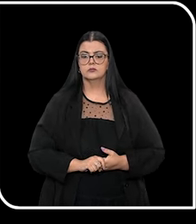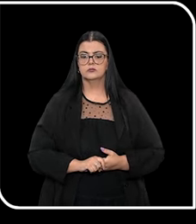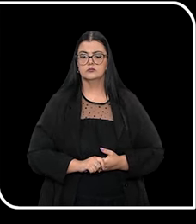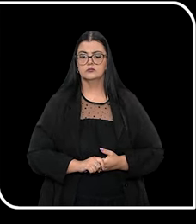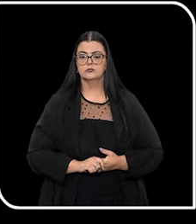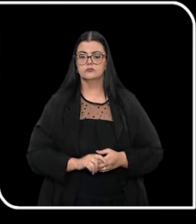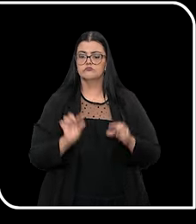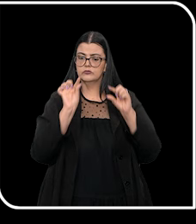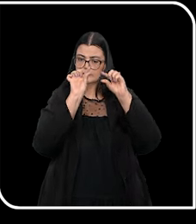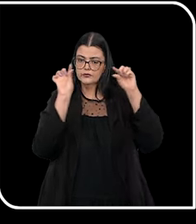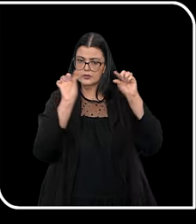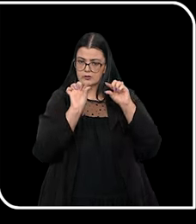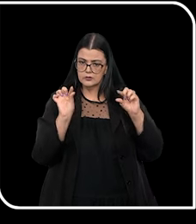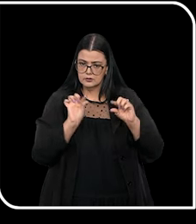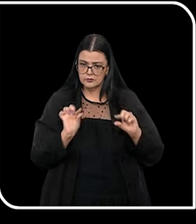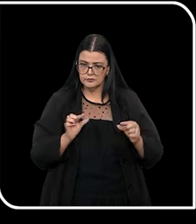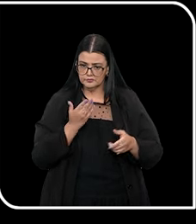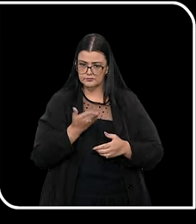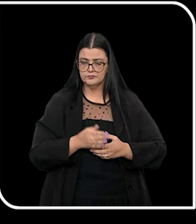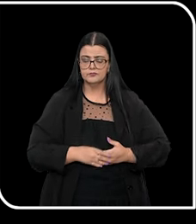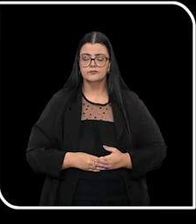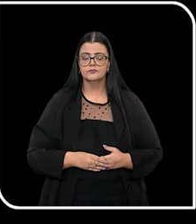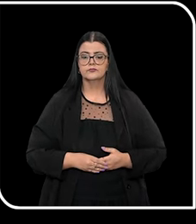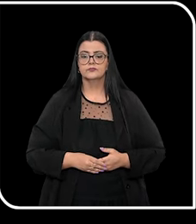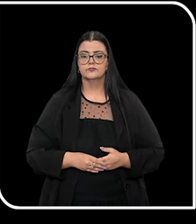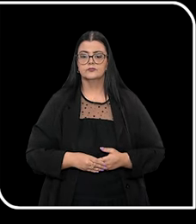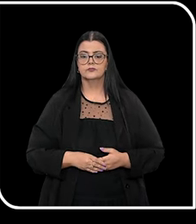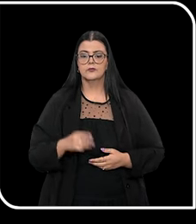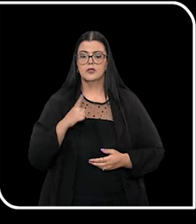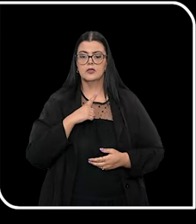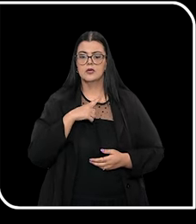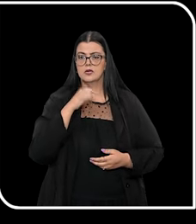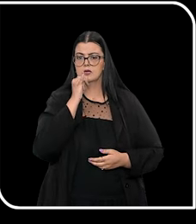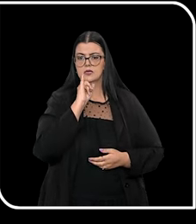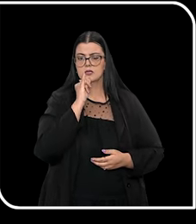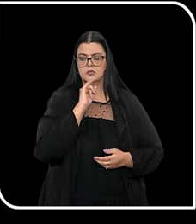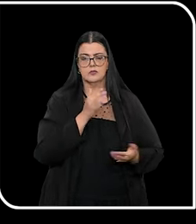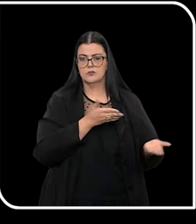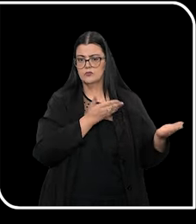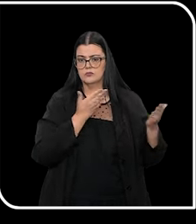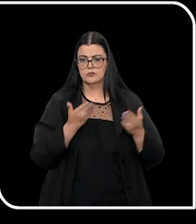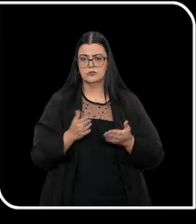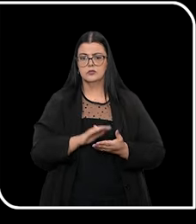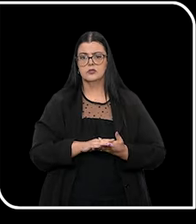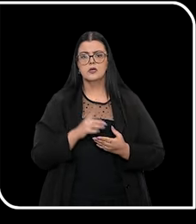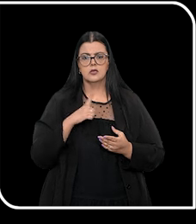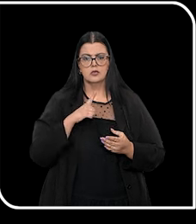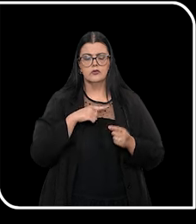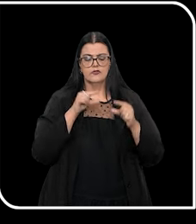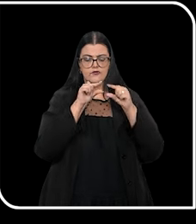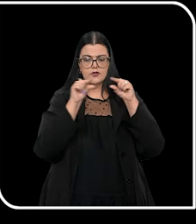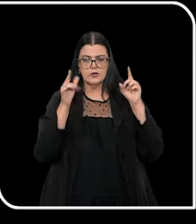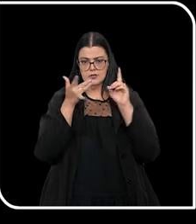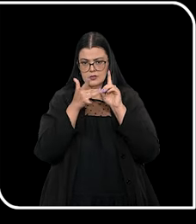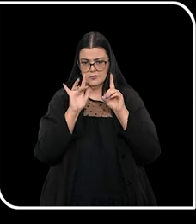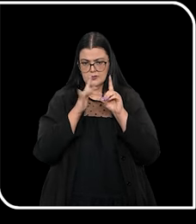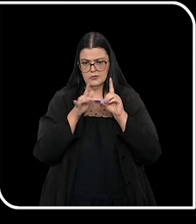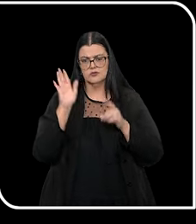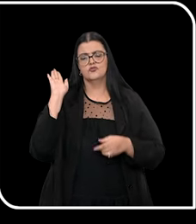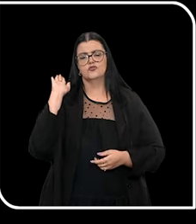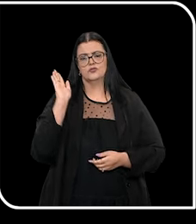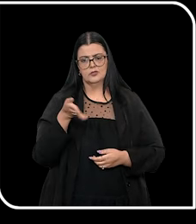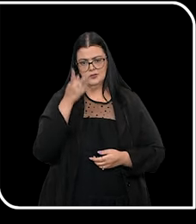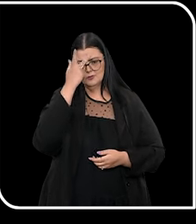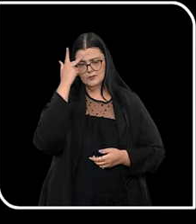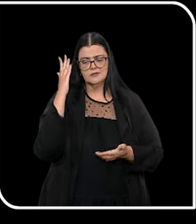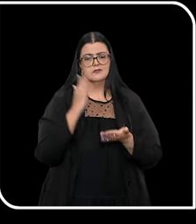as frases estão isso aqui que eu queria chegar ó eh eu eu trouxe uns exemplos de umas frases que são capacitista que eu tenho certeza